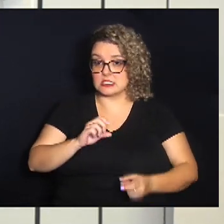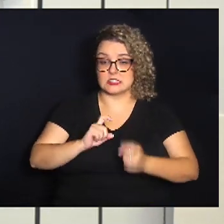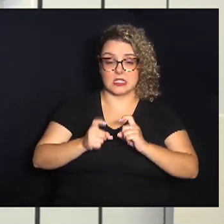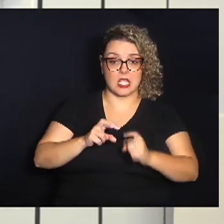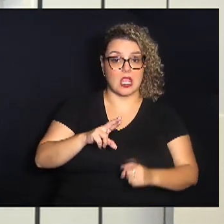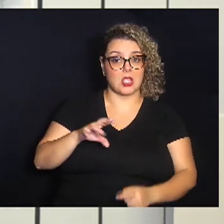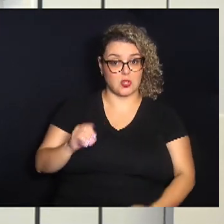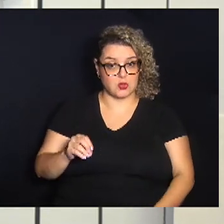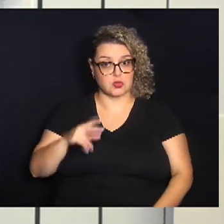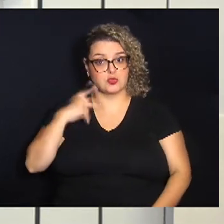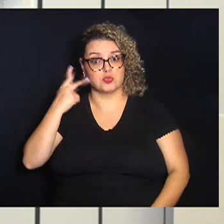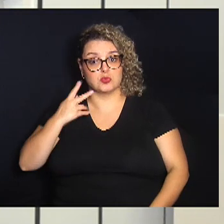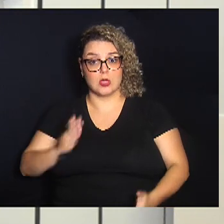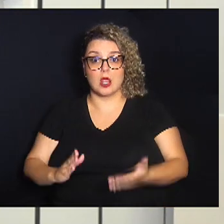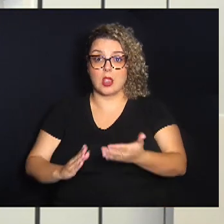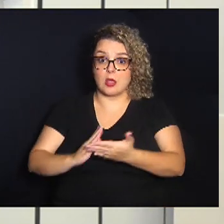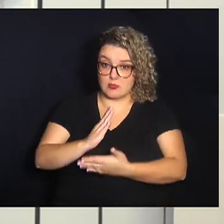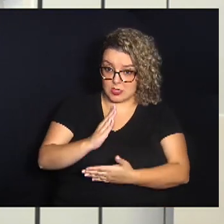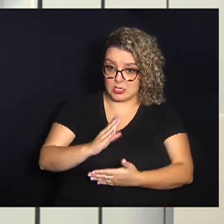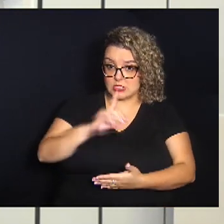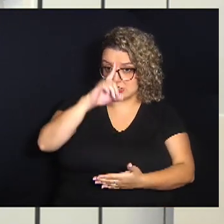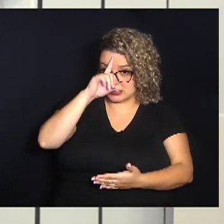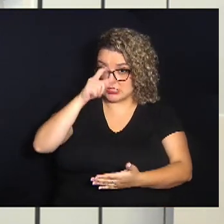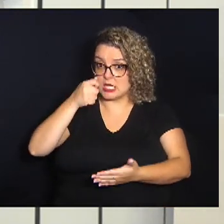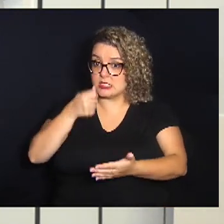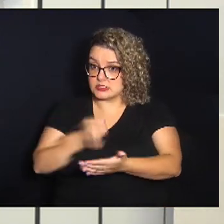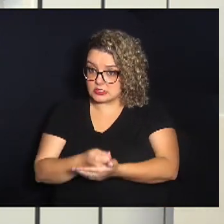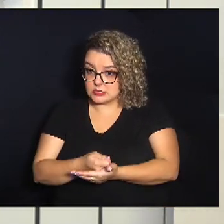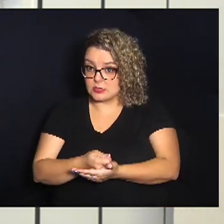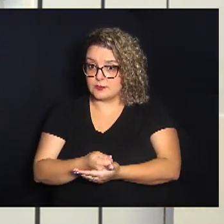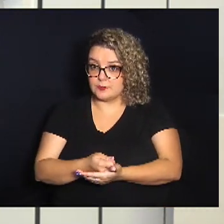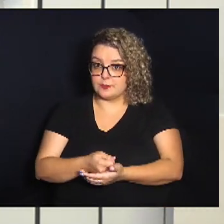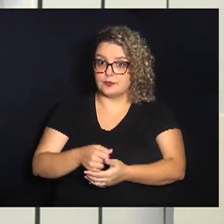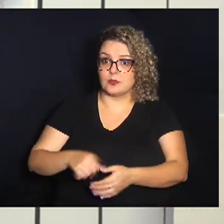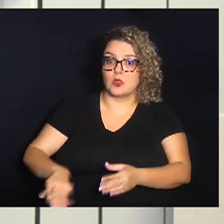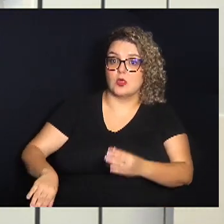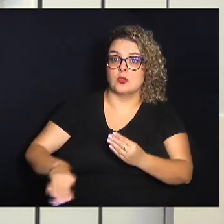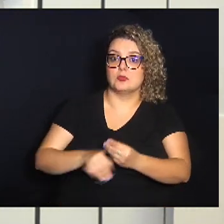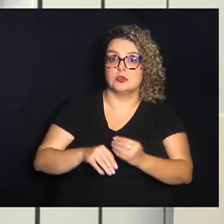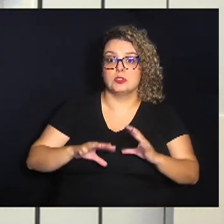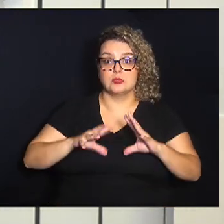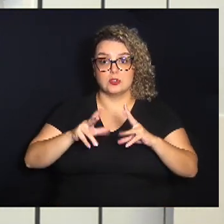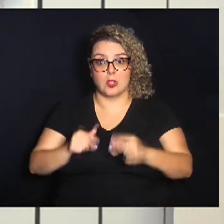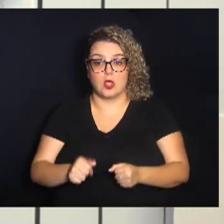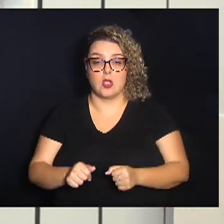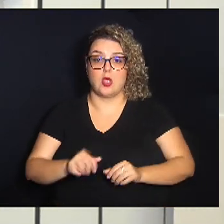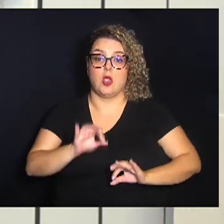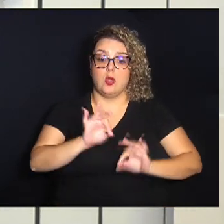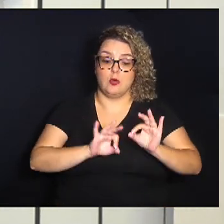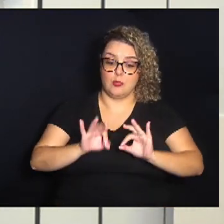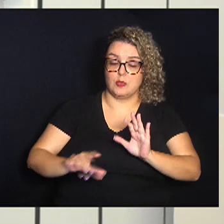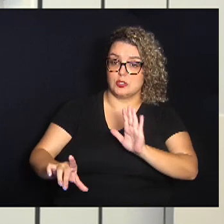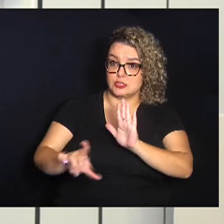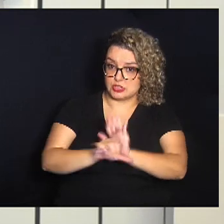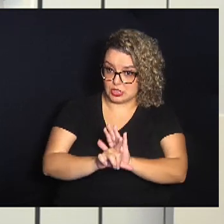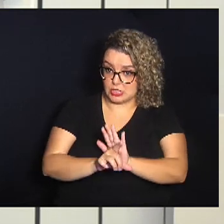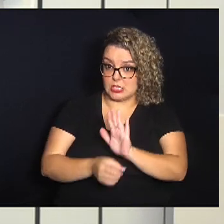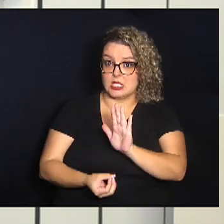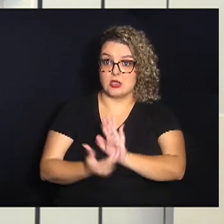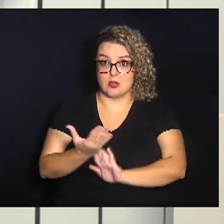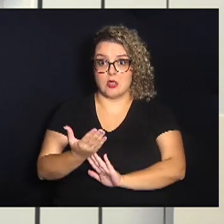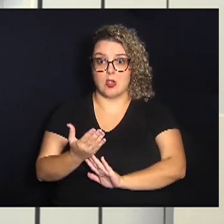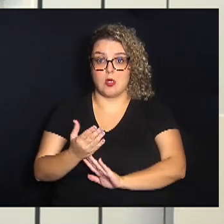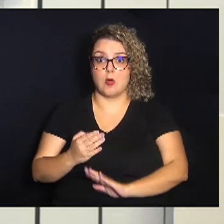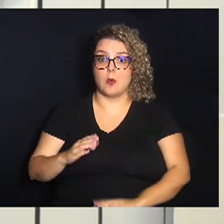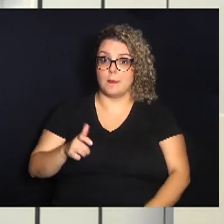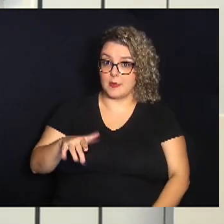os vereadores aprovaram em definitivo o substitutivo total ao projeto de lei que cria o Banco